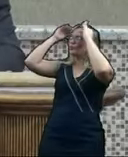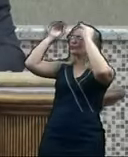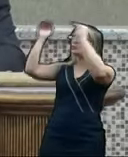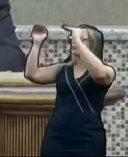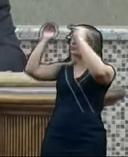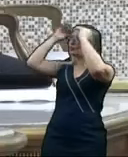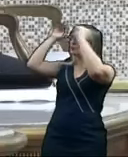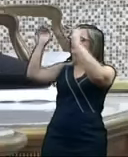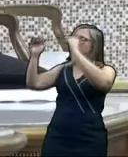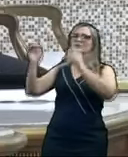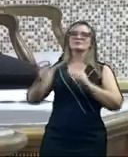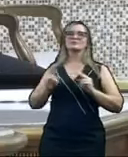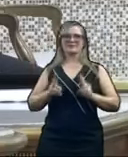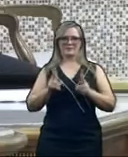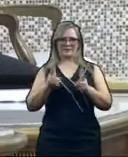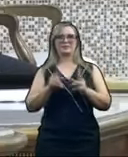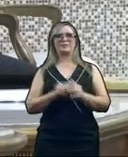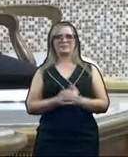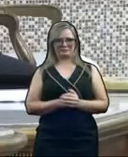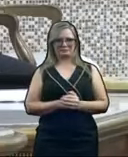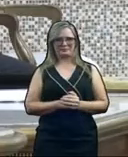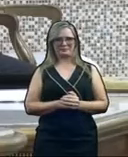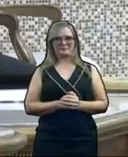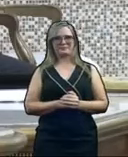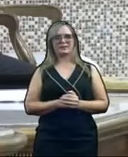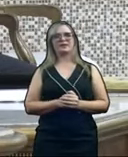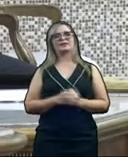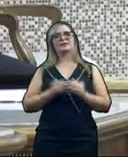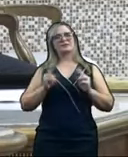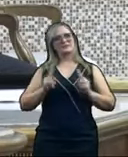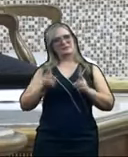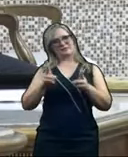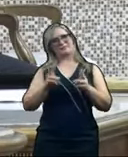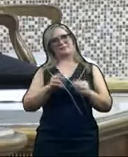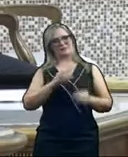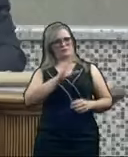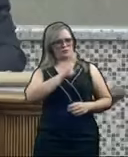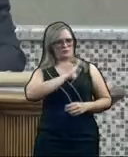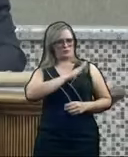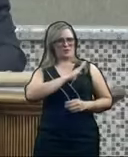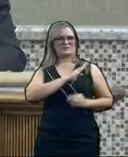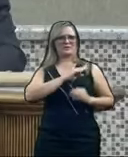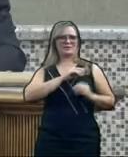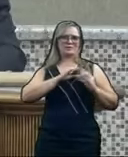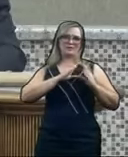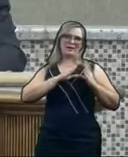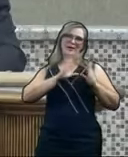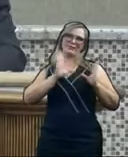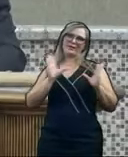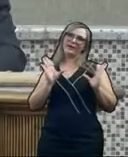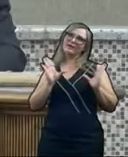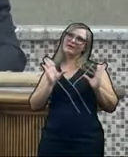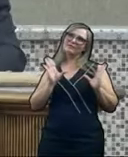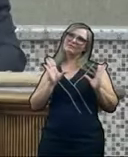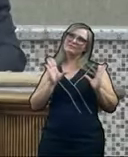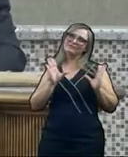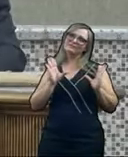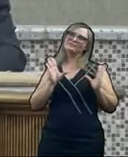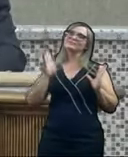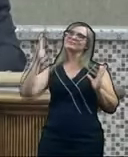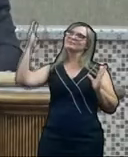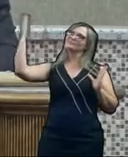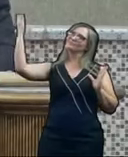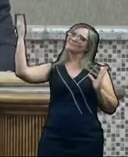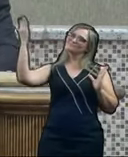mas ele continua agora com o coração sincero Deus eu tô limitado mas Senhor me ajuda Deus o fraco mais a sua